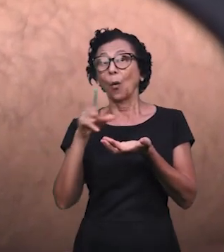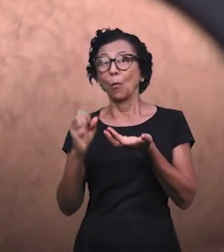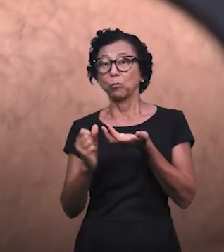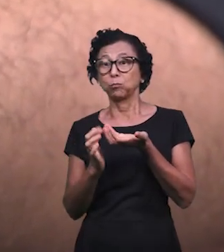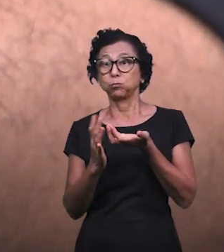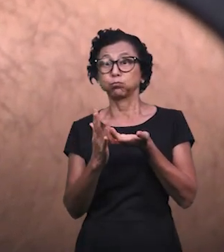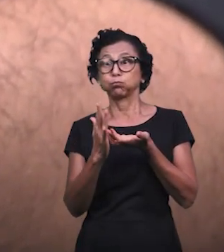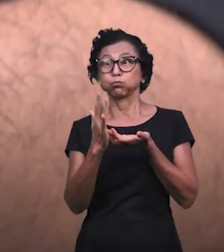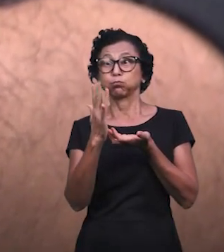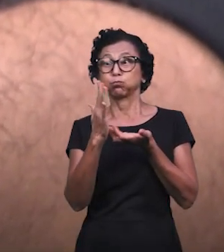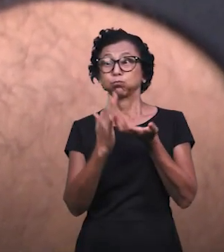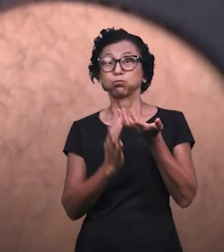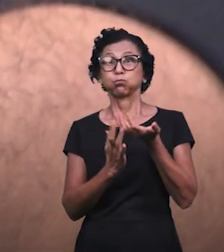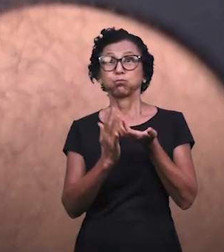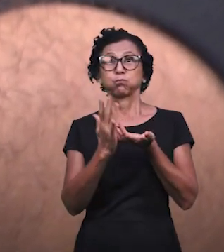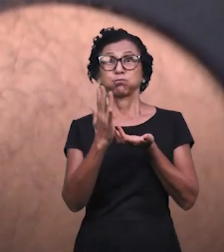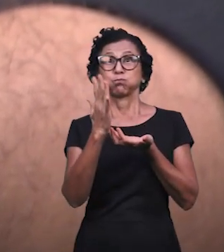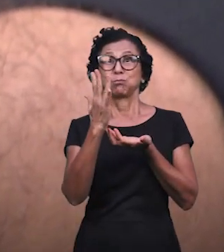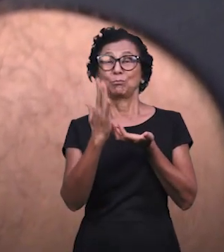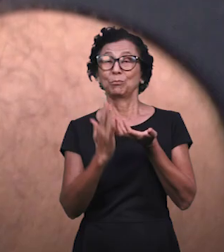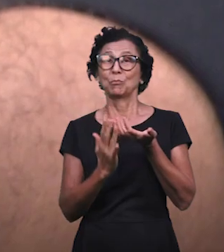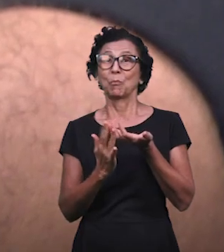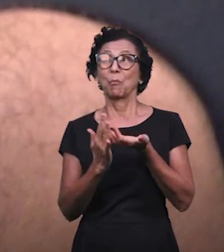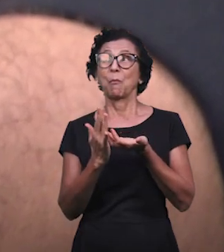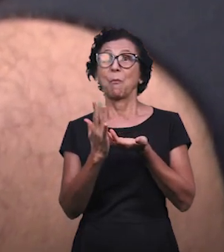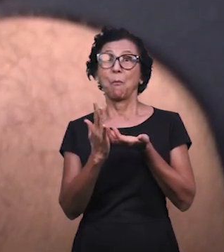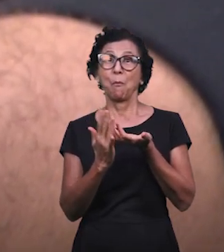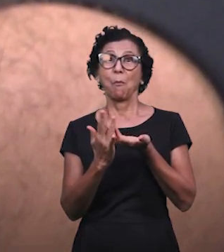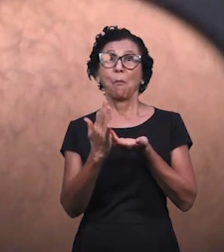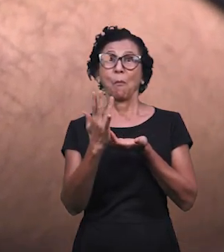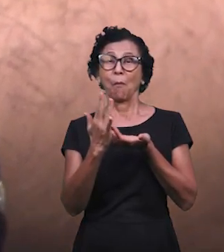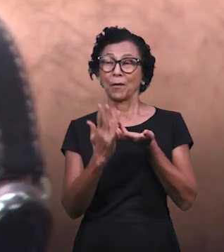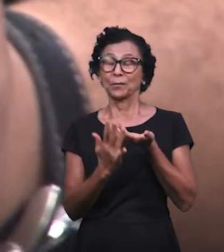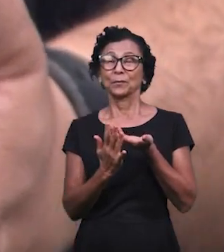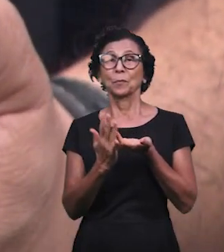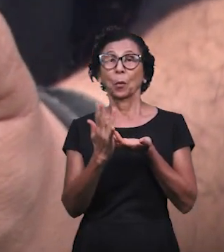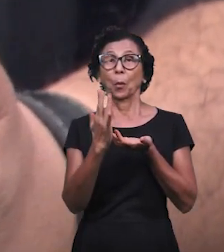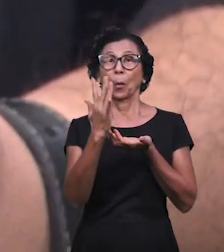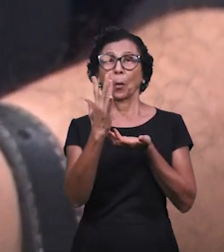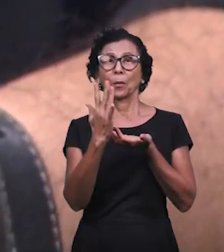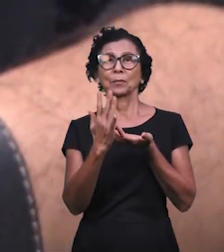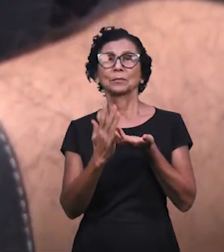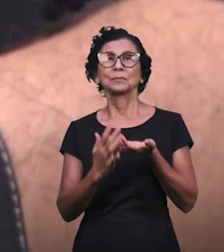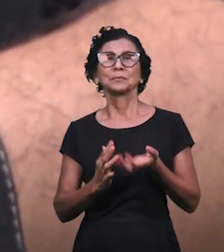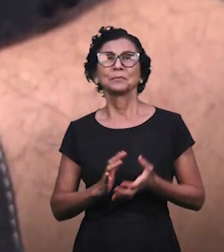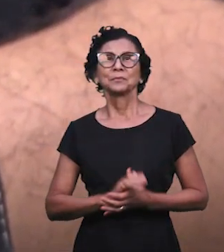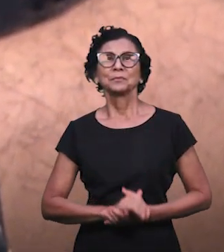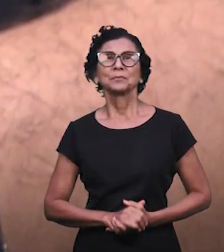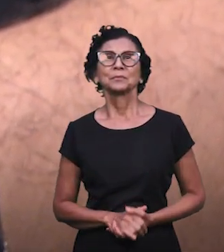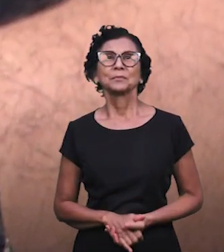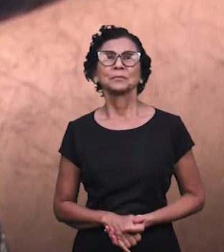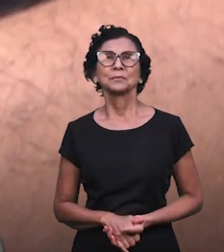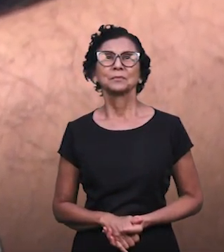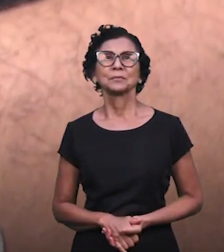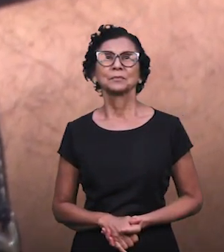é muito maior. Bem tá vendo aqui? grande. Bem maior. Deixa eu chegar aqui na ponta aqui, ó, que eu vou deixar você